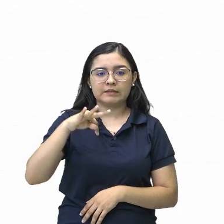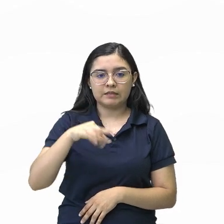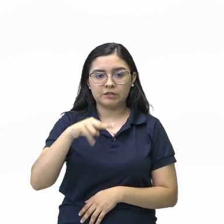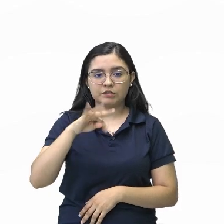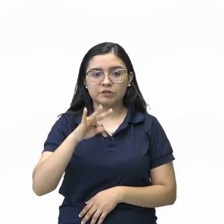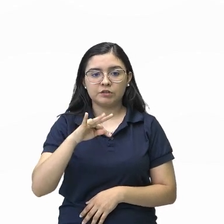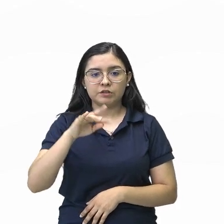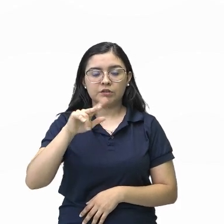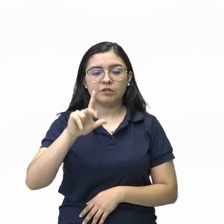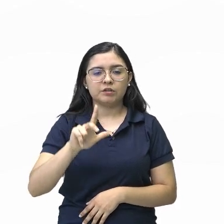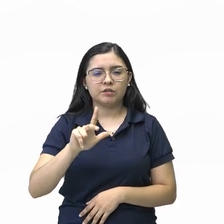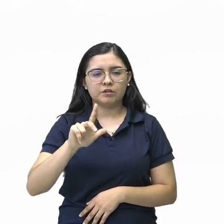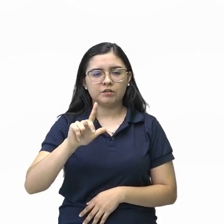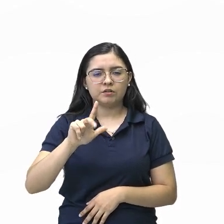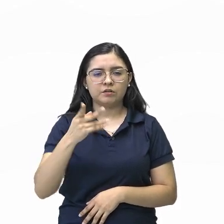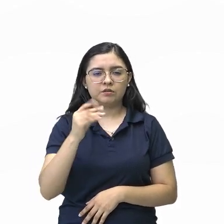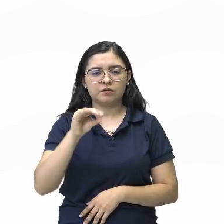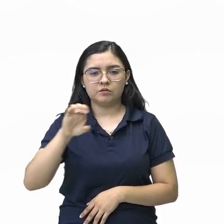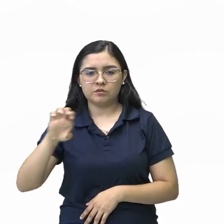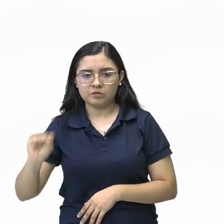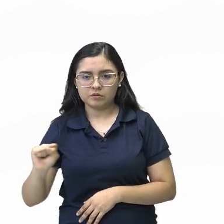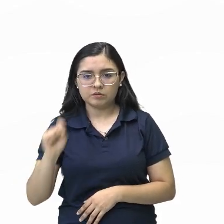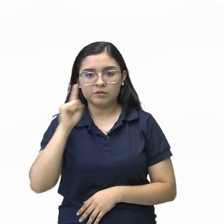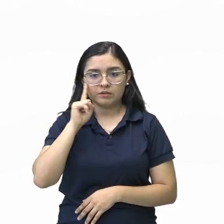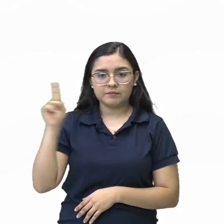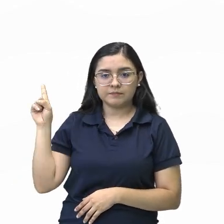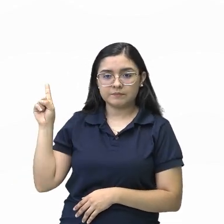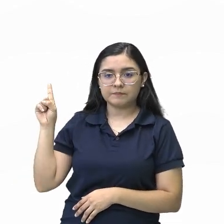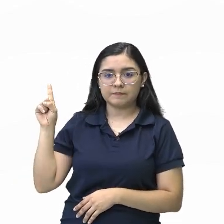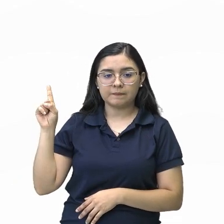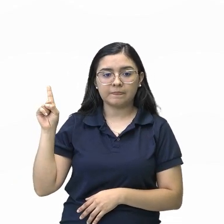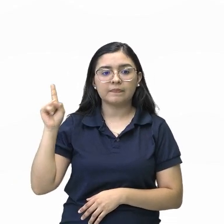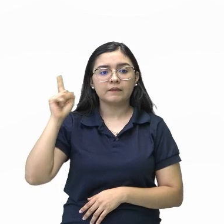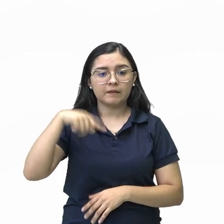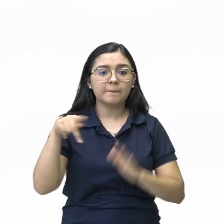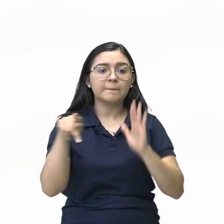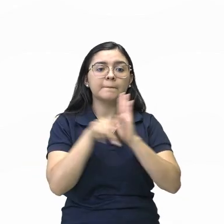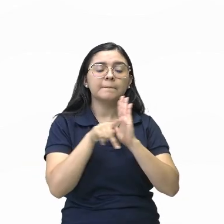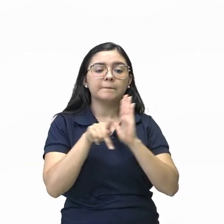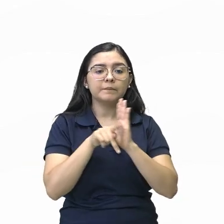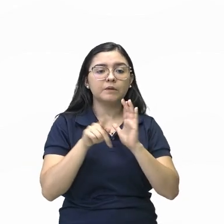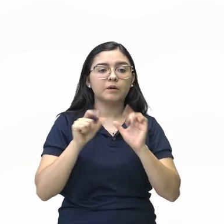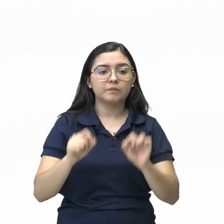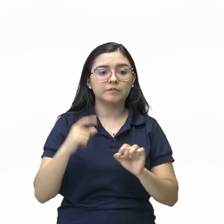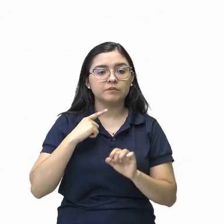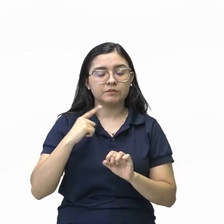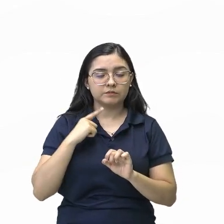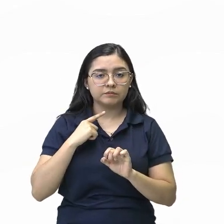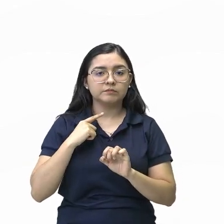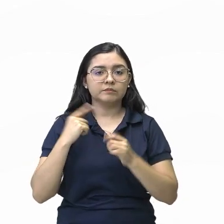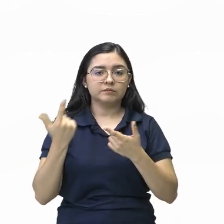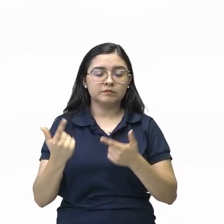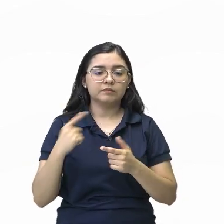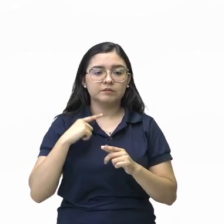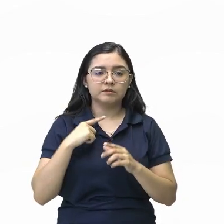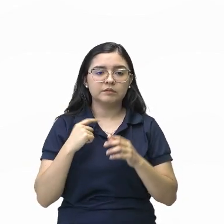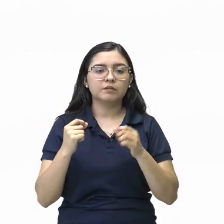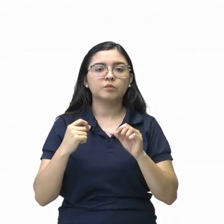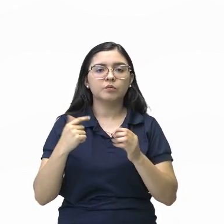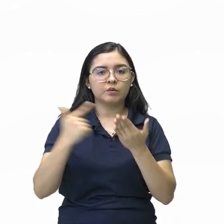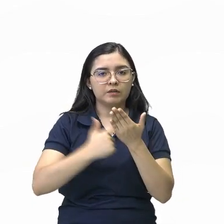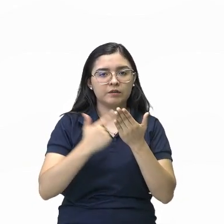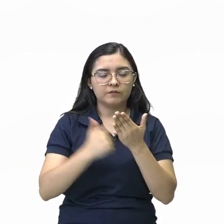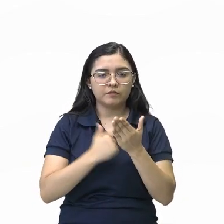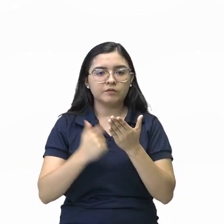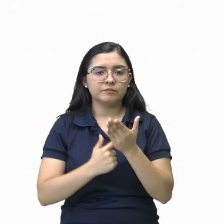de Galápagos. Sim, esses personagens aí fizeram parte também da obra da Origem das Espécies de Charles